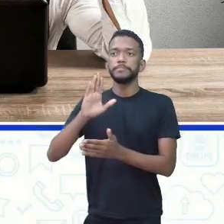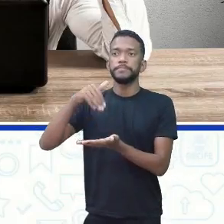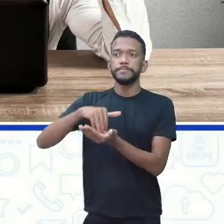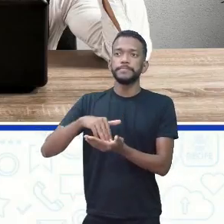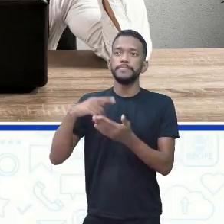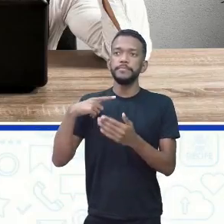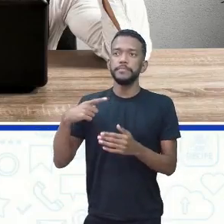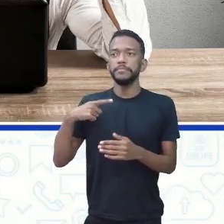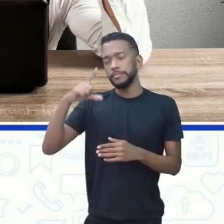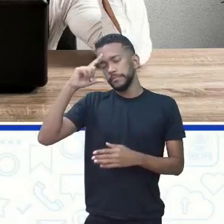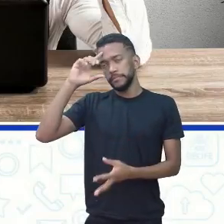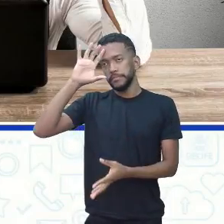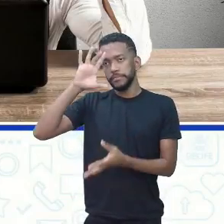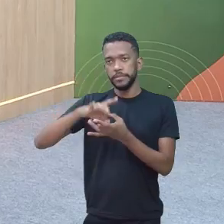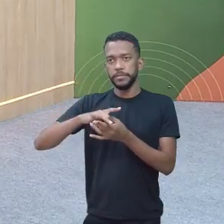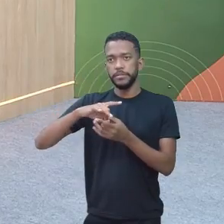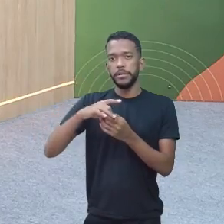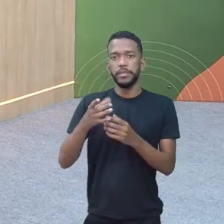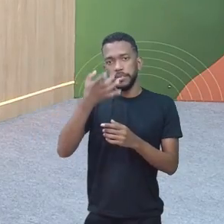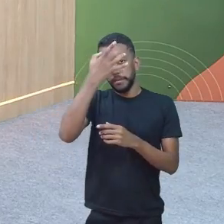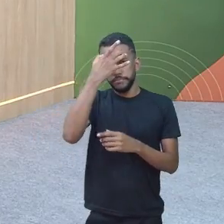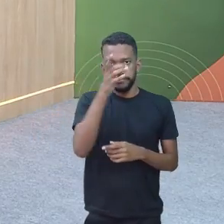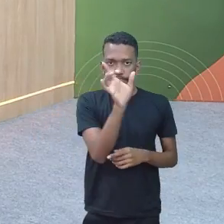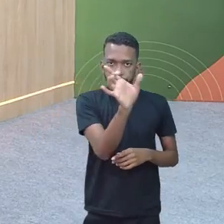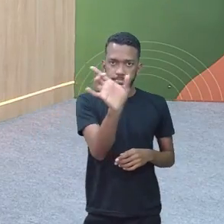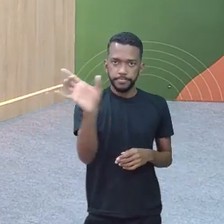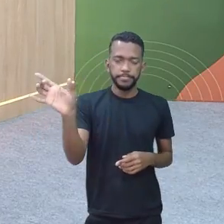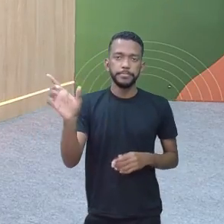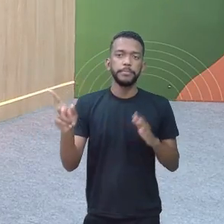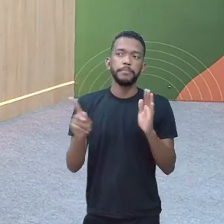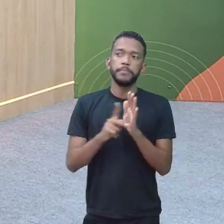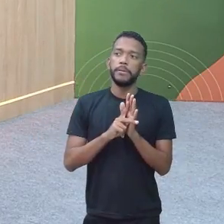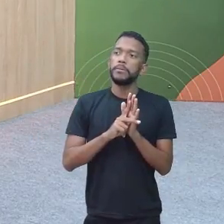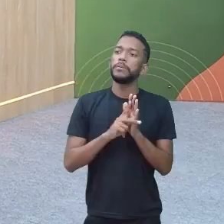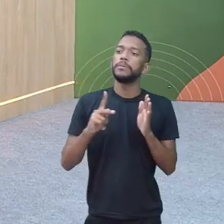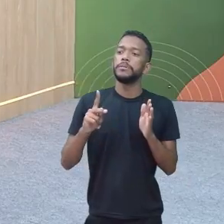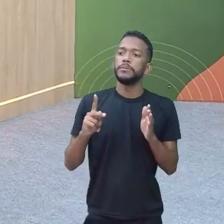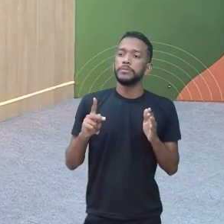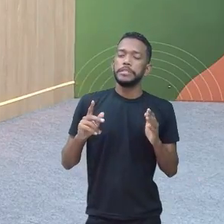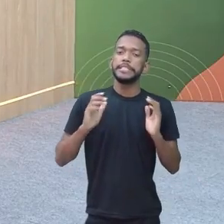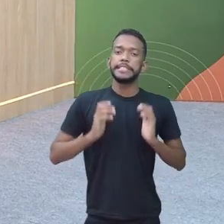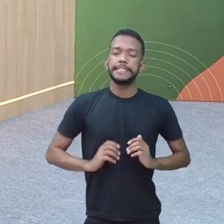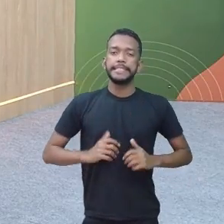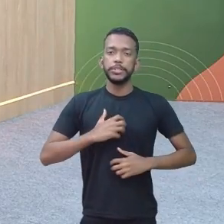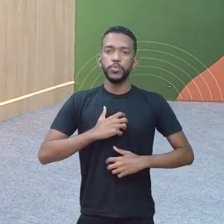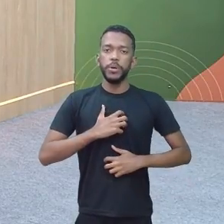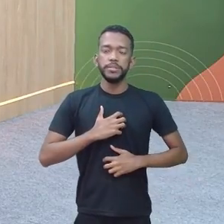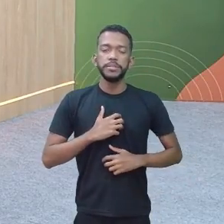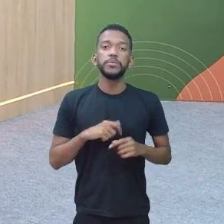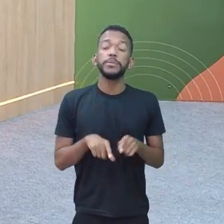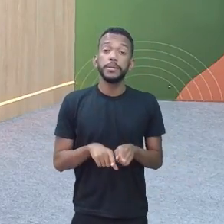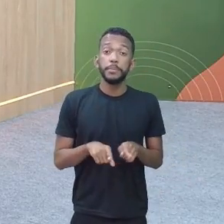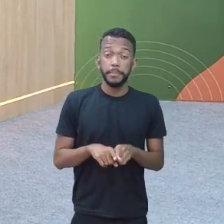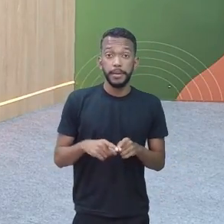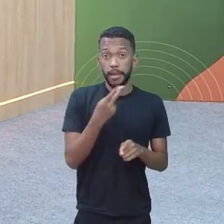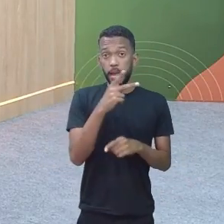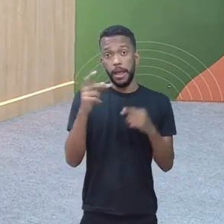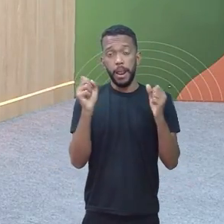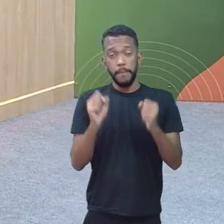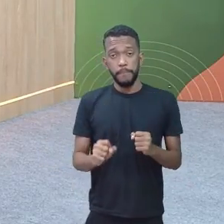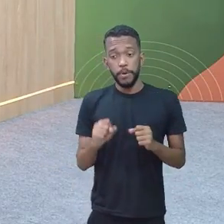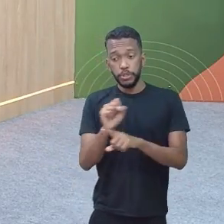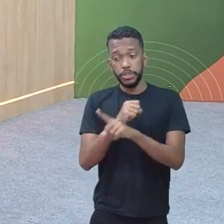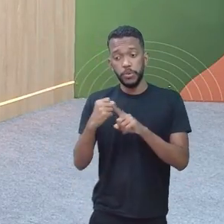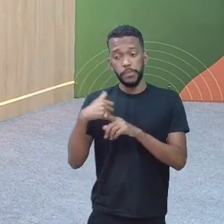finalidade conscientizar as pessoas dessa situação e fazer com que elas tentem buscar